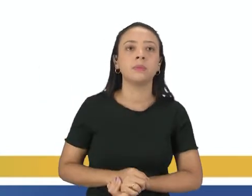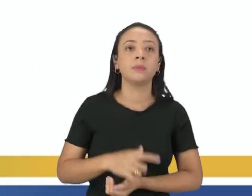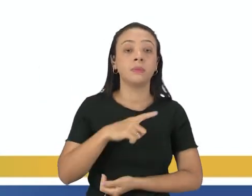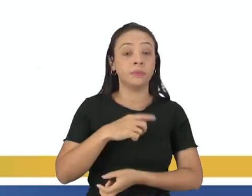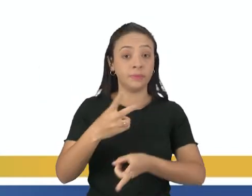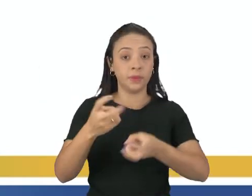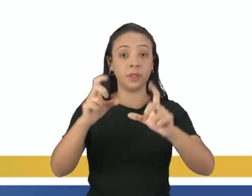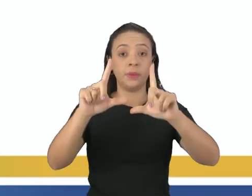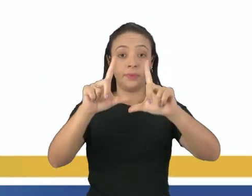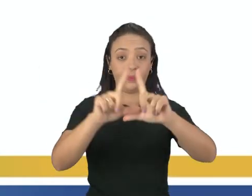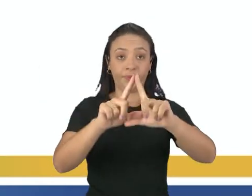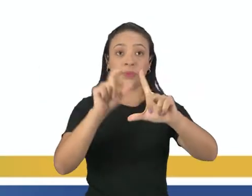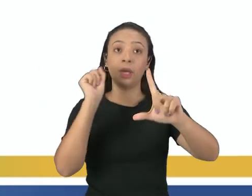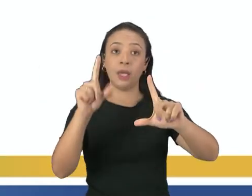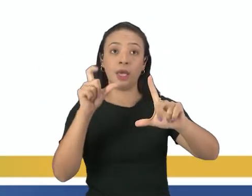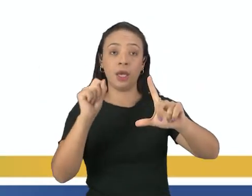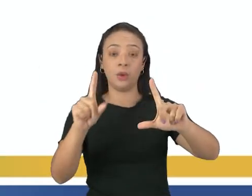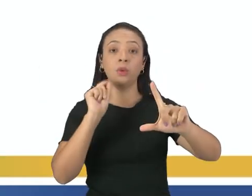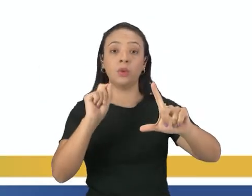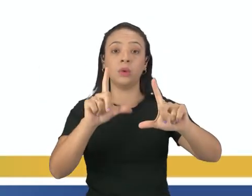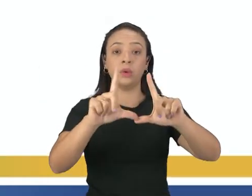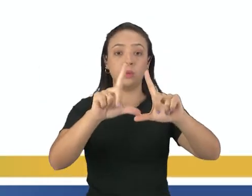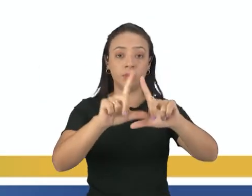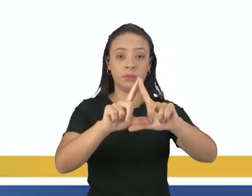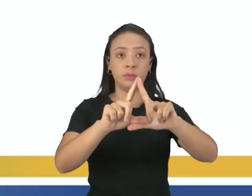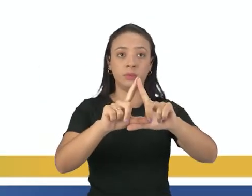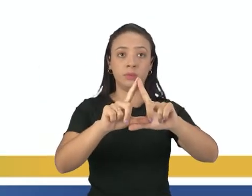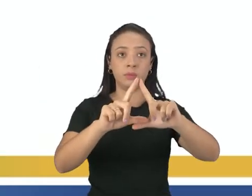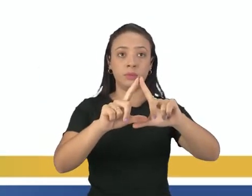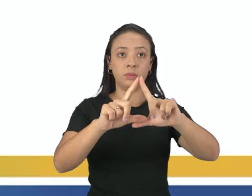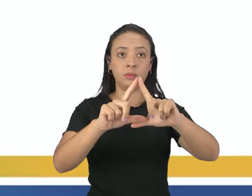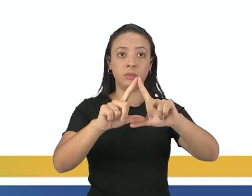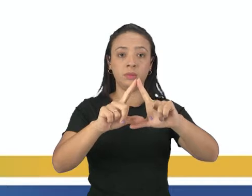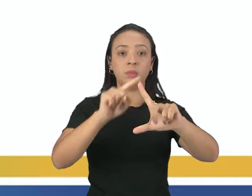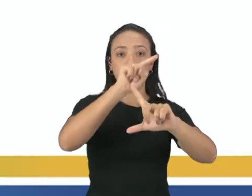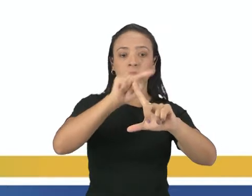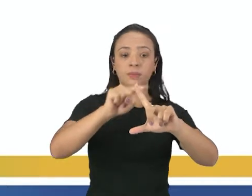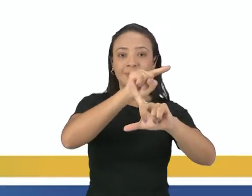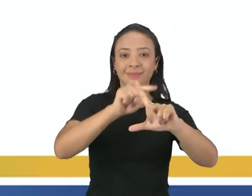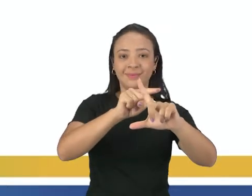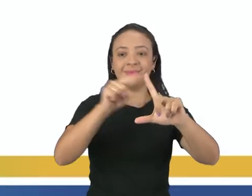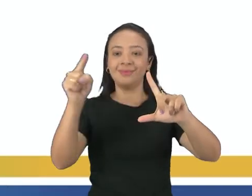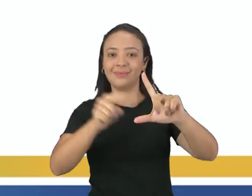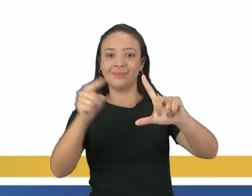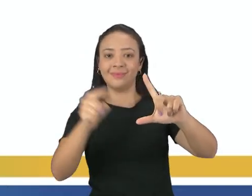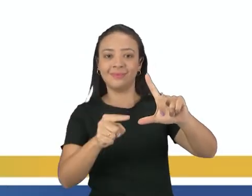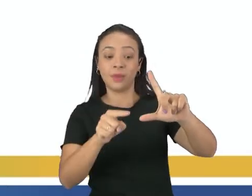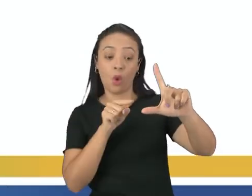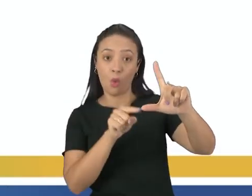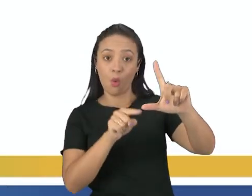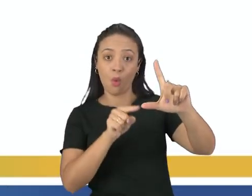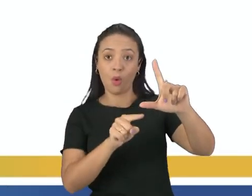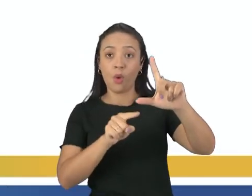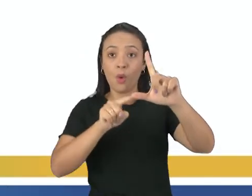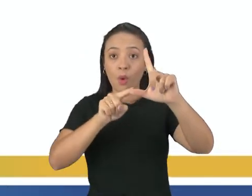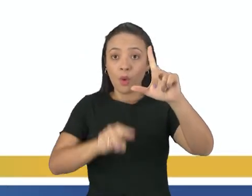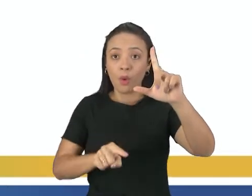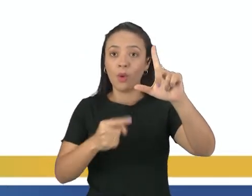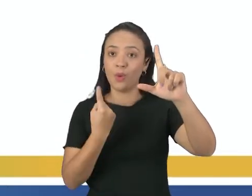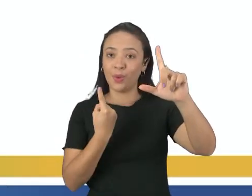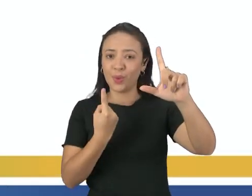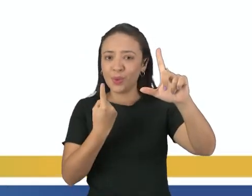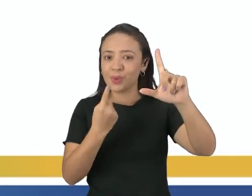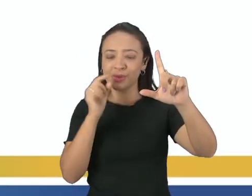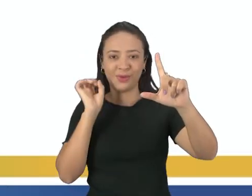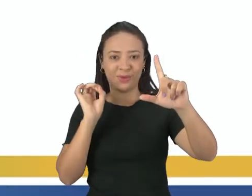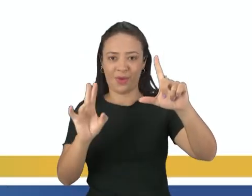Note que a figura em azul, né, ela apresenta aí 2 lados com 2 traços e um lado, né, com um